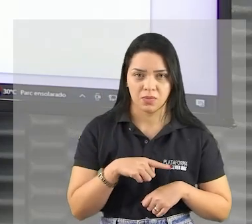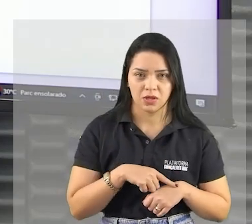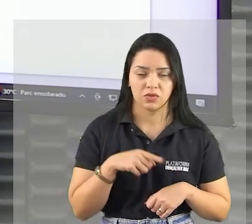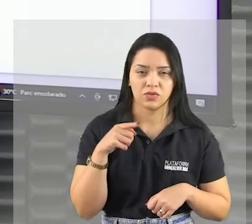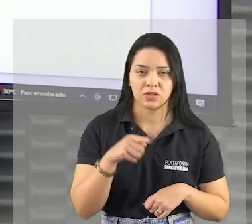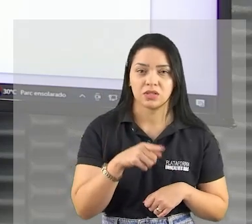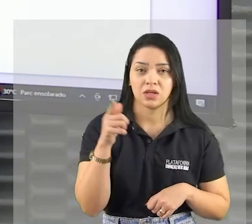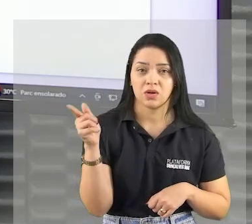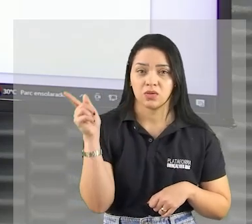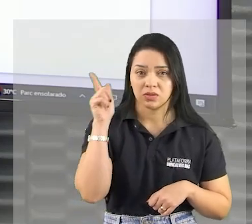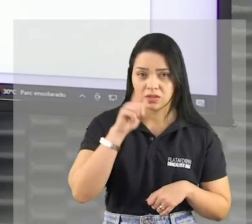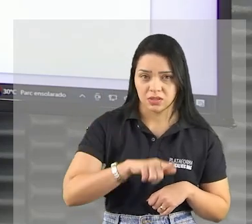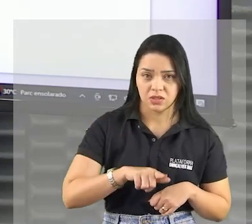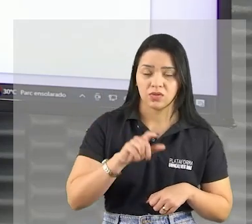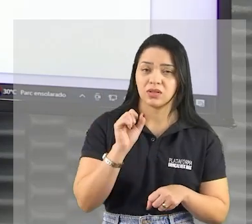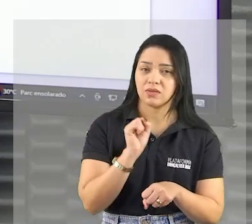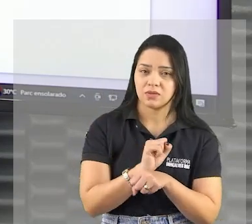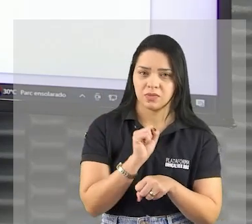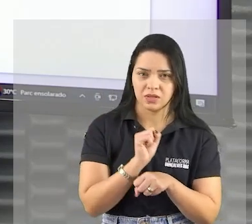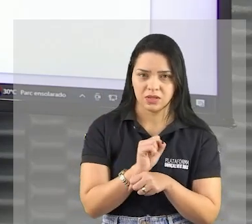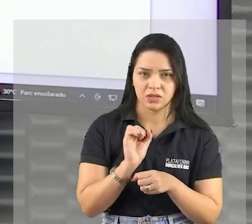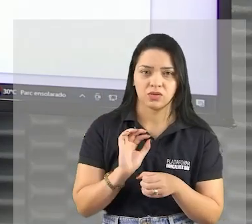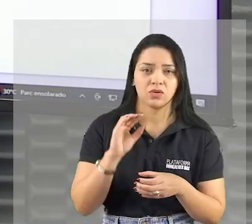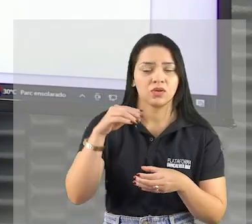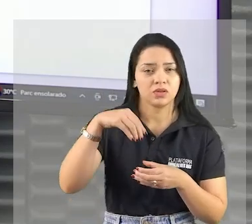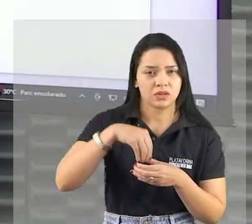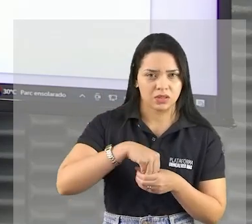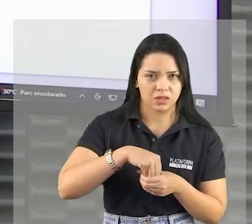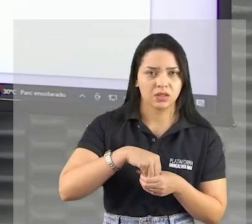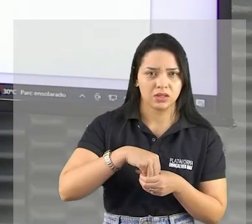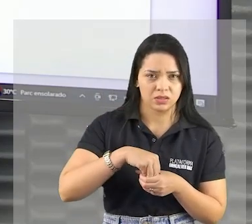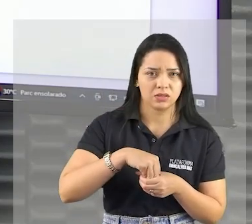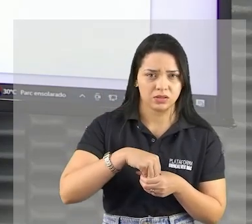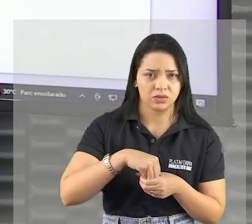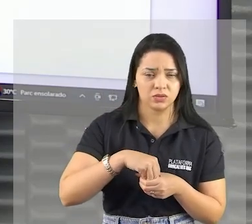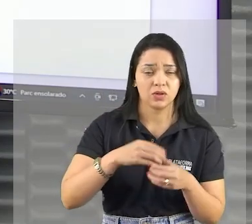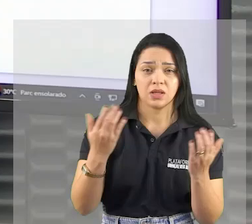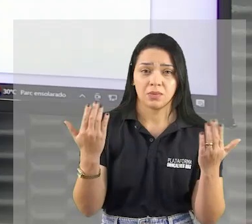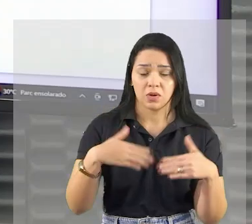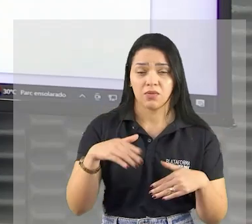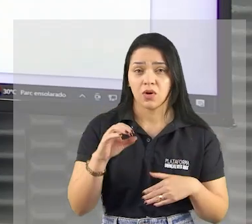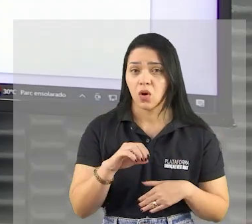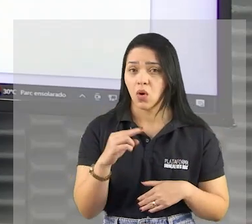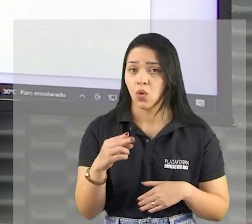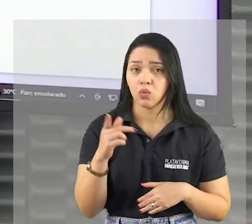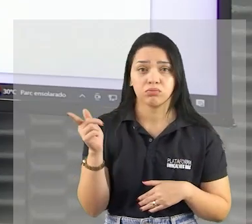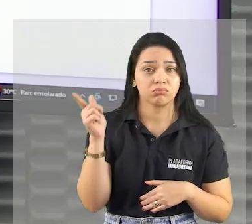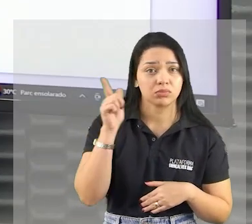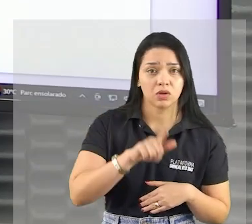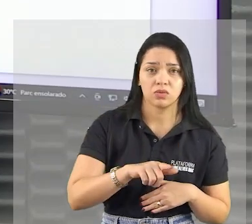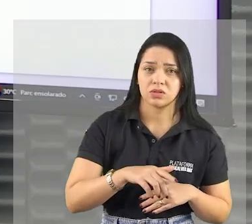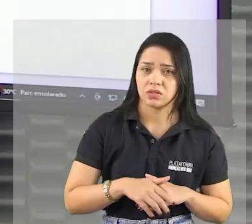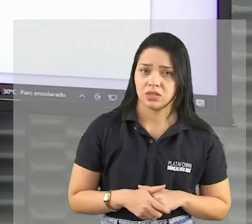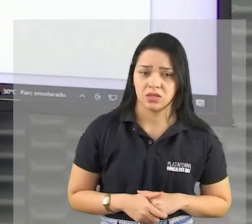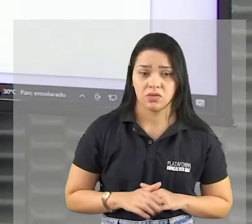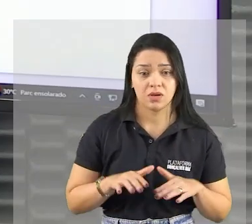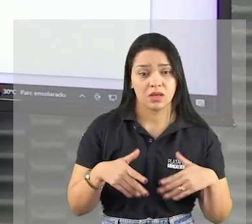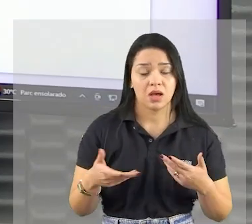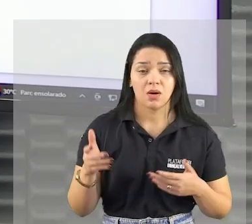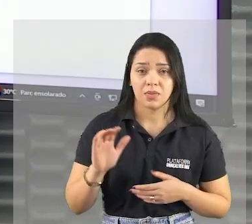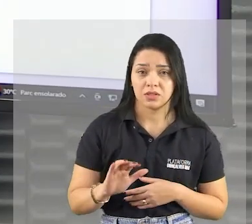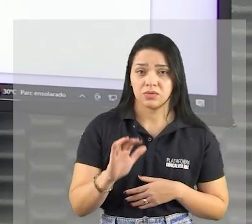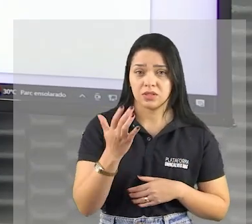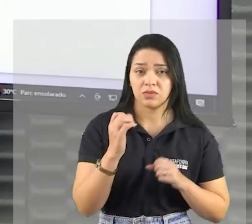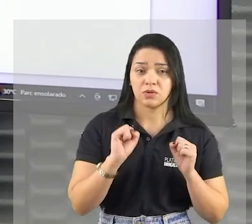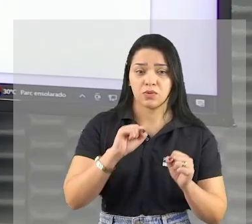você conseguiu o que estava esperando o que era esperado dentro do exame ou não conseguiu. E aí isso é uma situação que